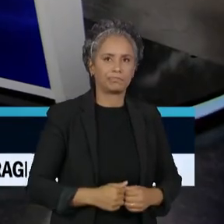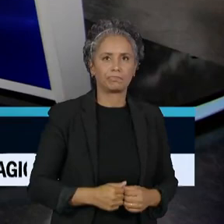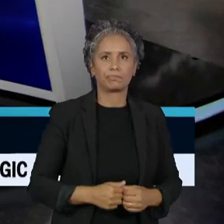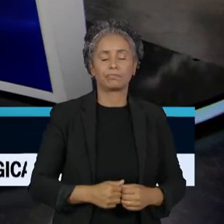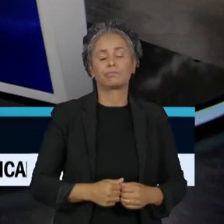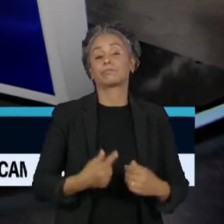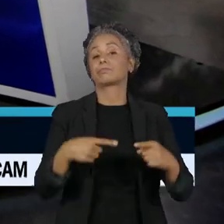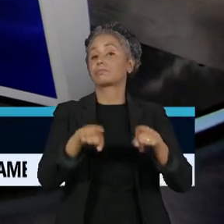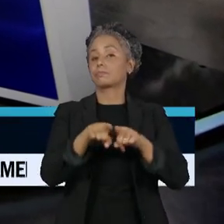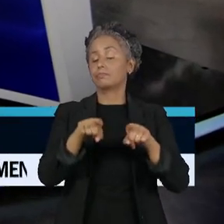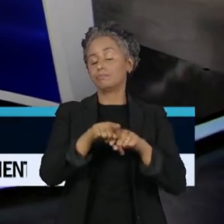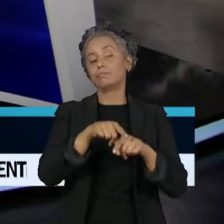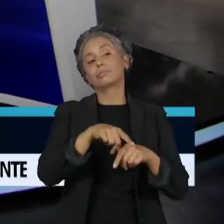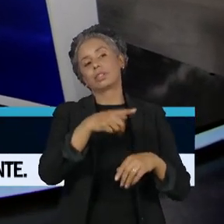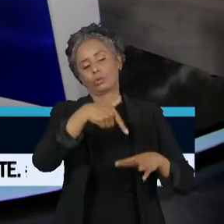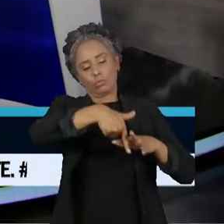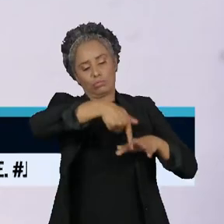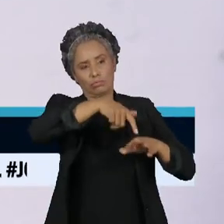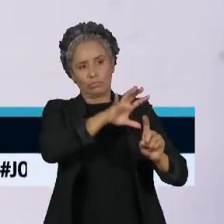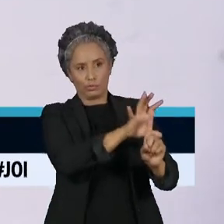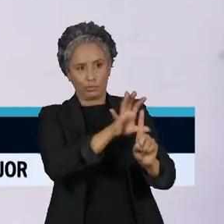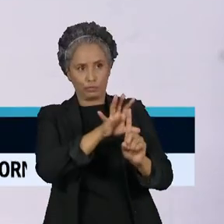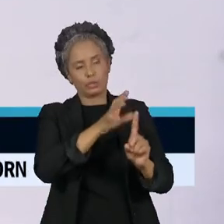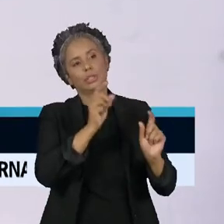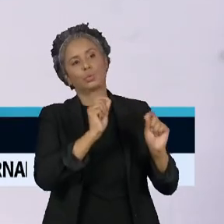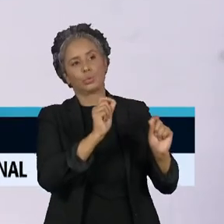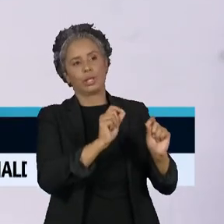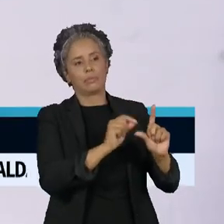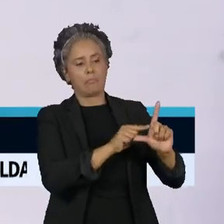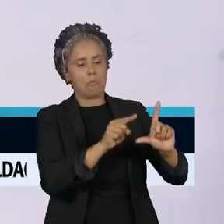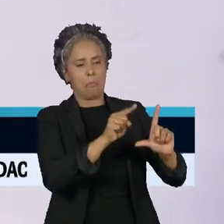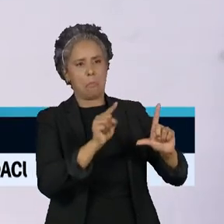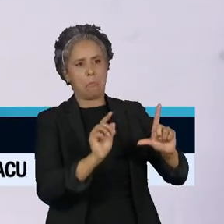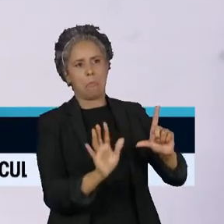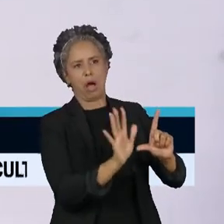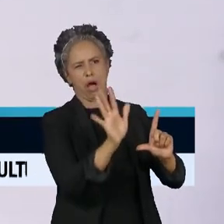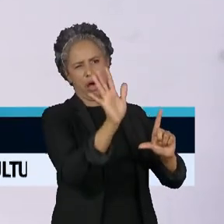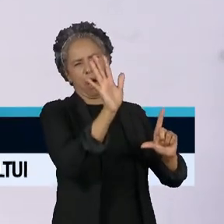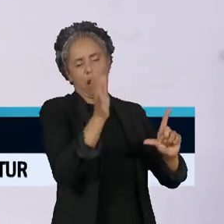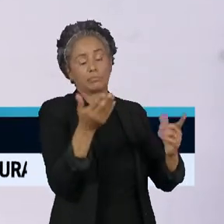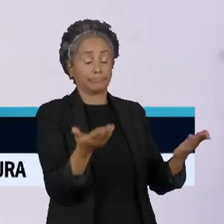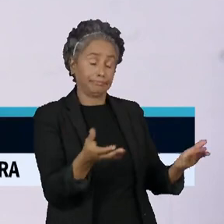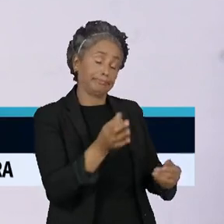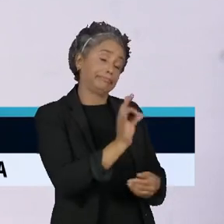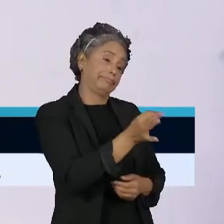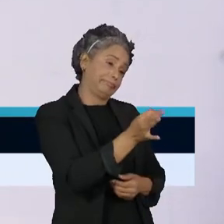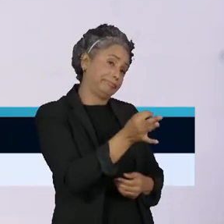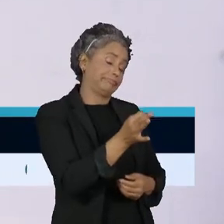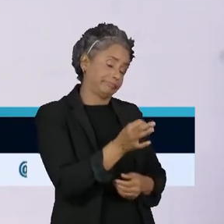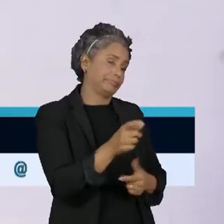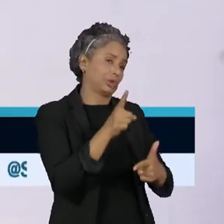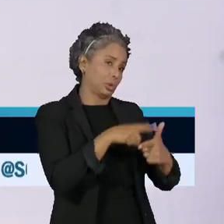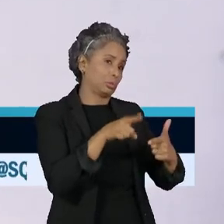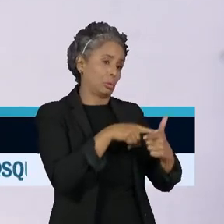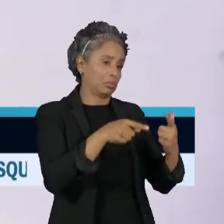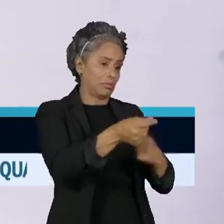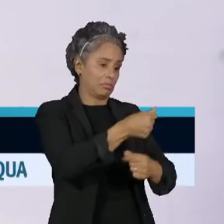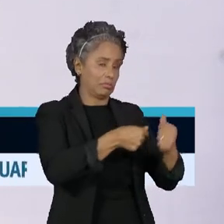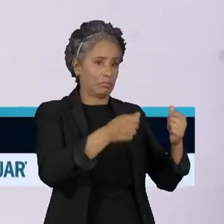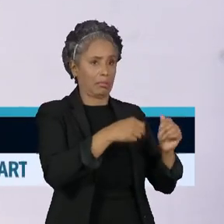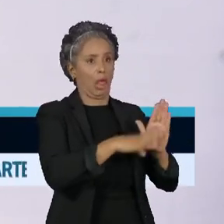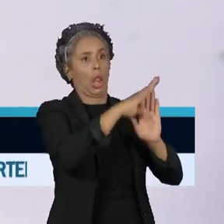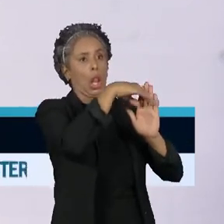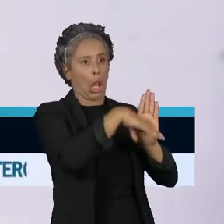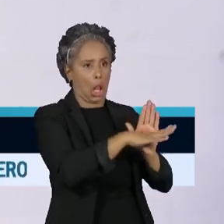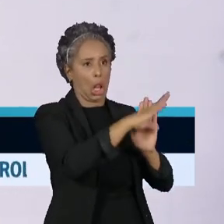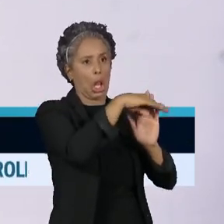petróleo depois afeta a inflação, né? Exatamente. E acaba estourando em outros aspectos que a gente não tem mais controle de preço. Por enquanto não dá